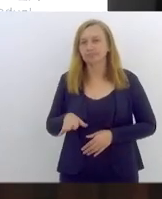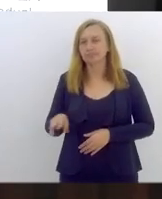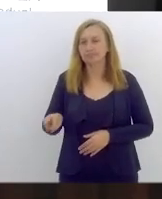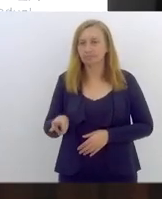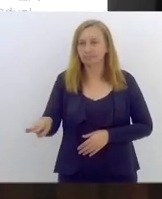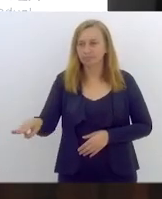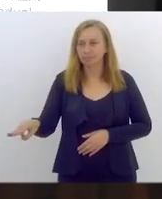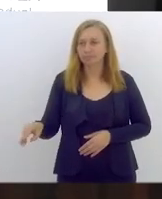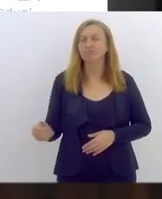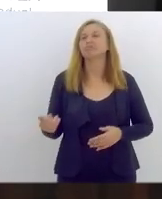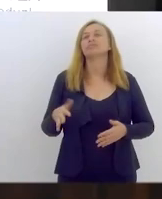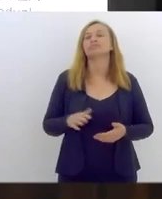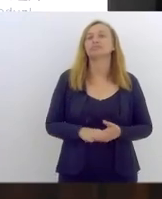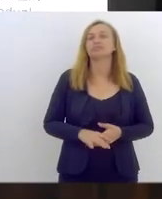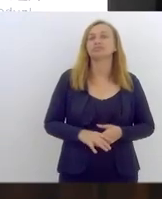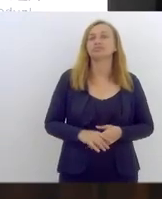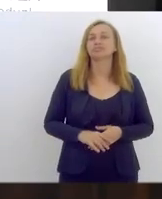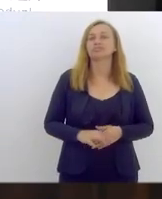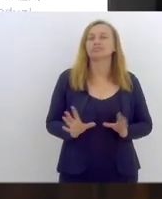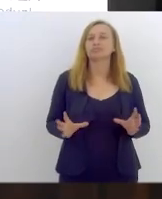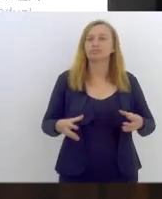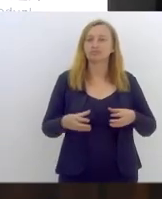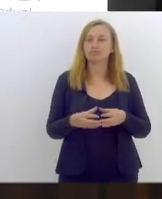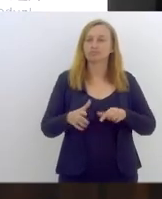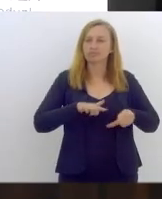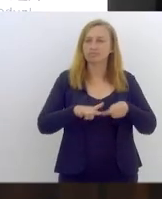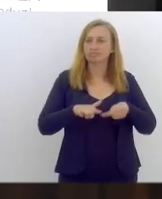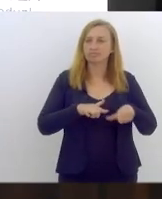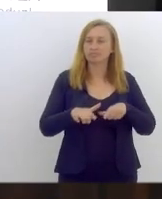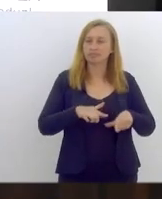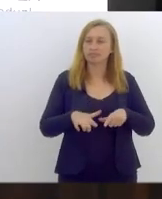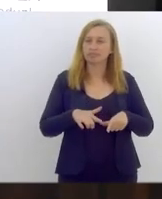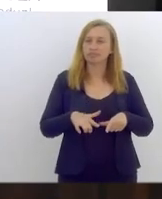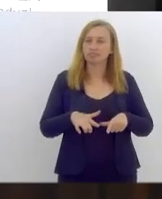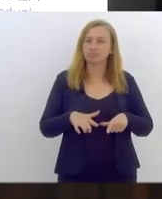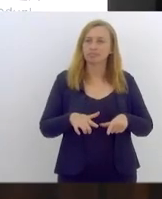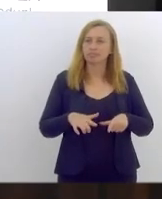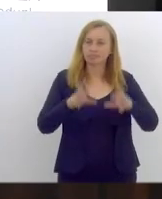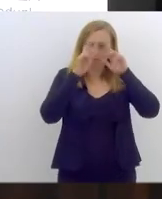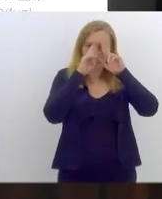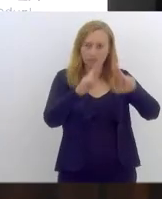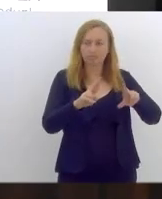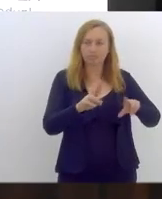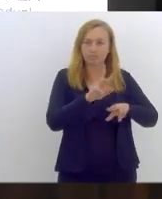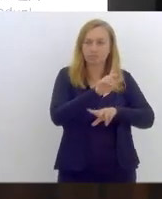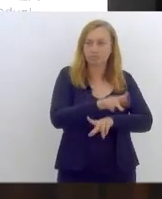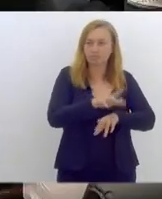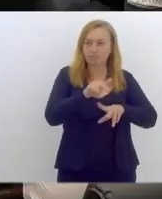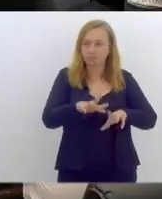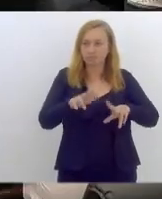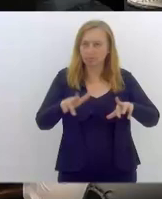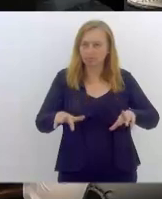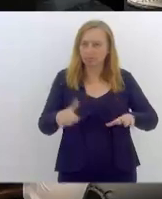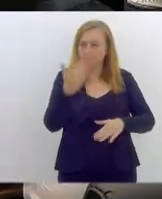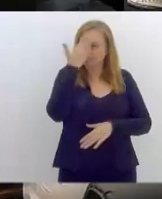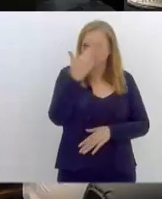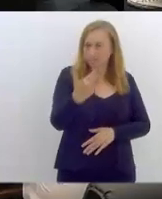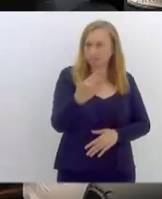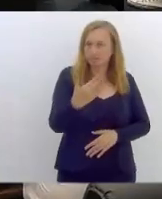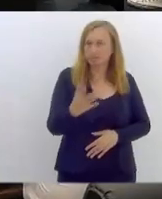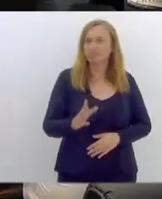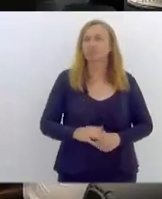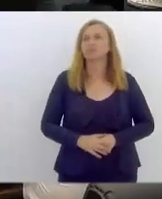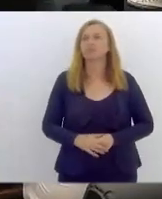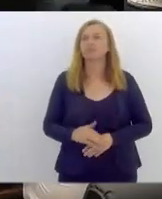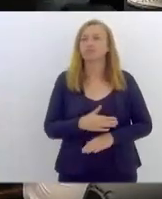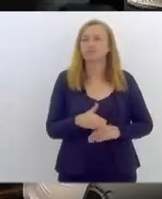dos cidadãos da Maré em ações coletivas que têm como pressuposto o respeito à diversidade. Então, agradecer a Redes,